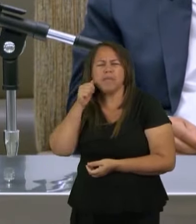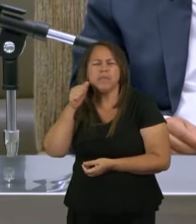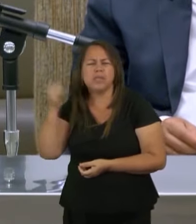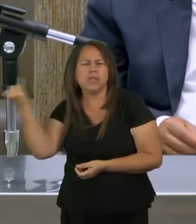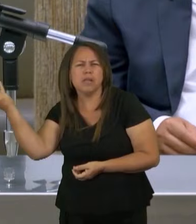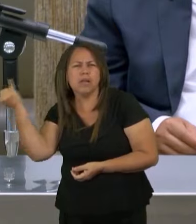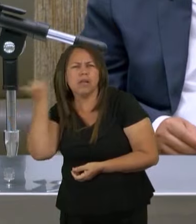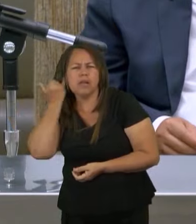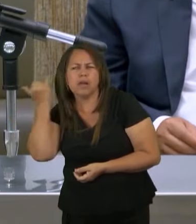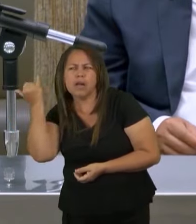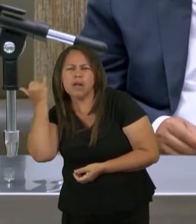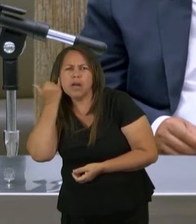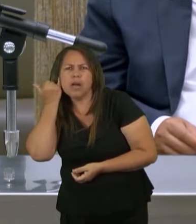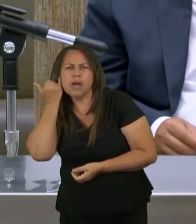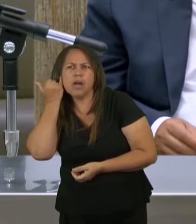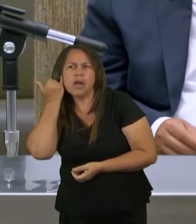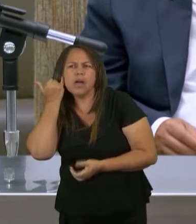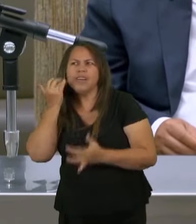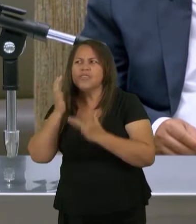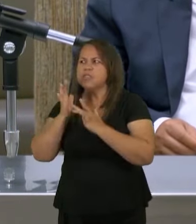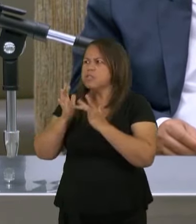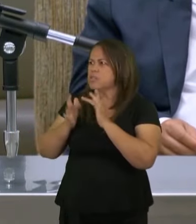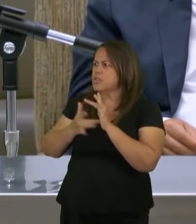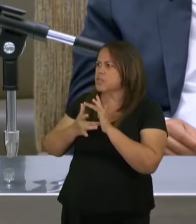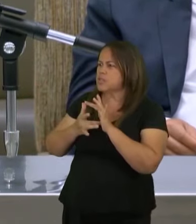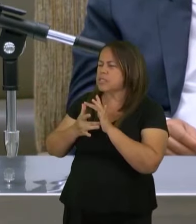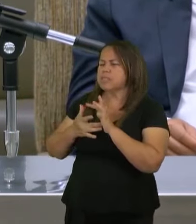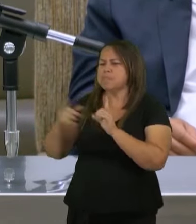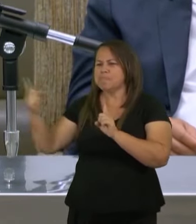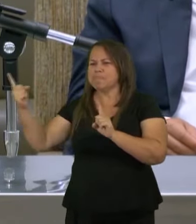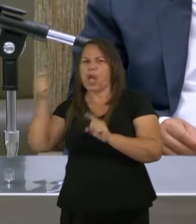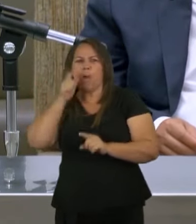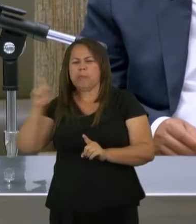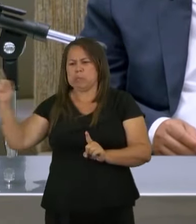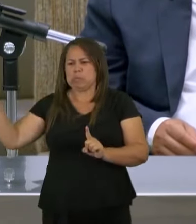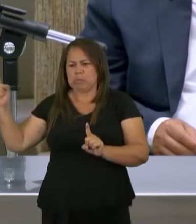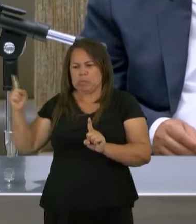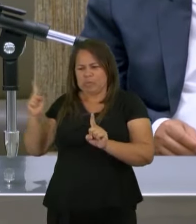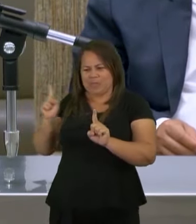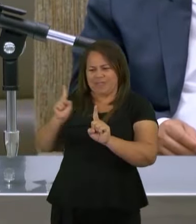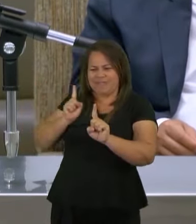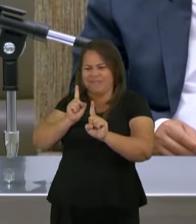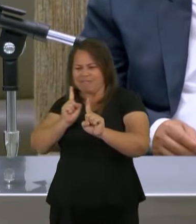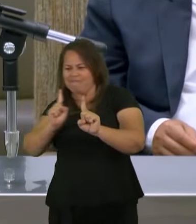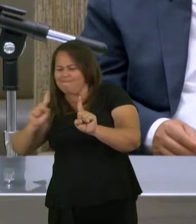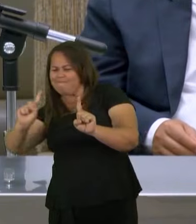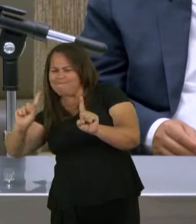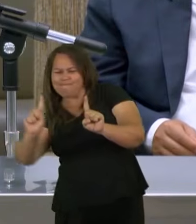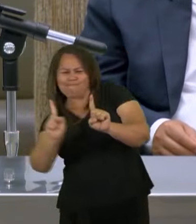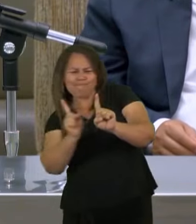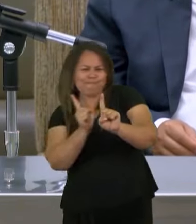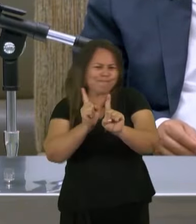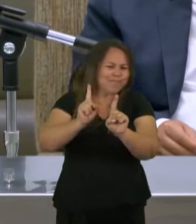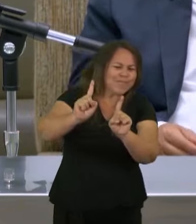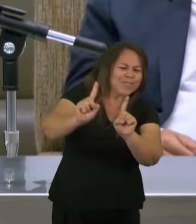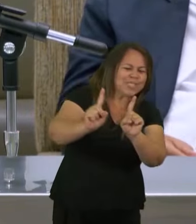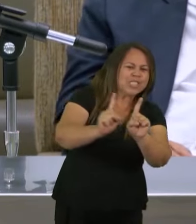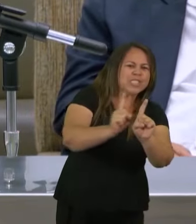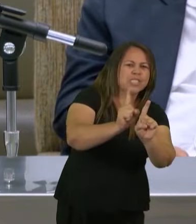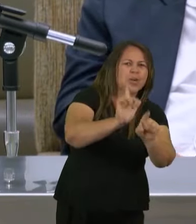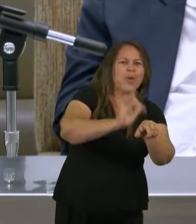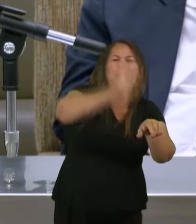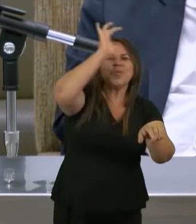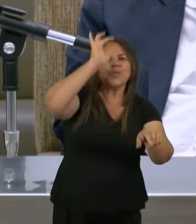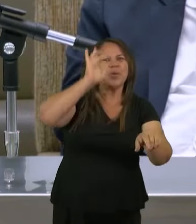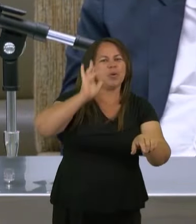de Jesus, veio por detrás, entre a multidão, e